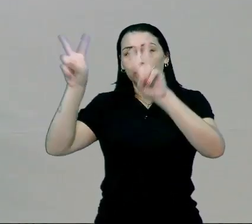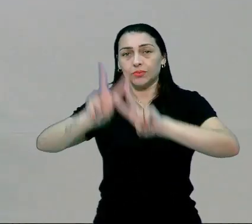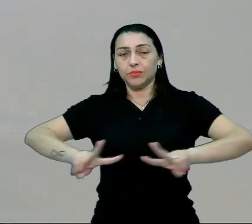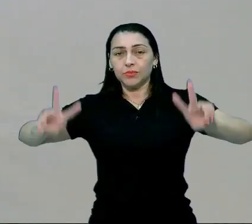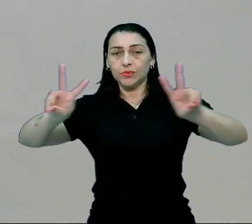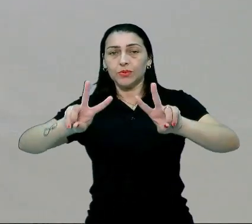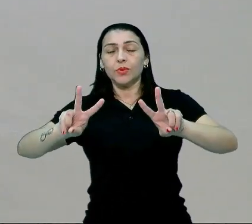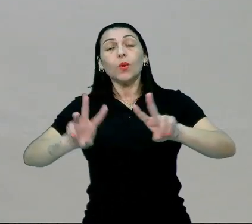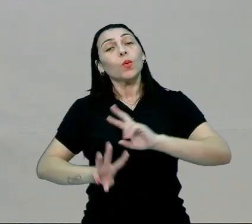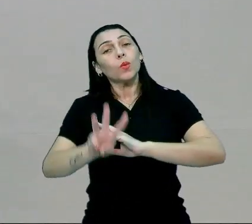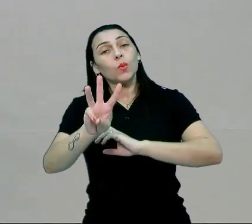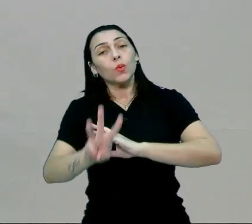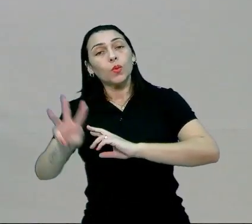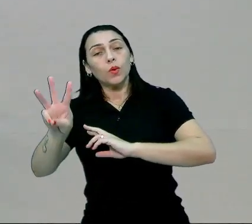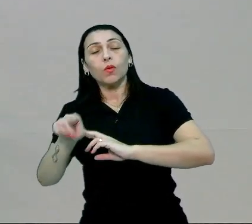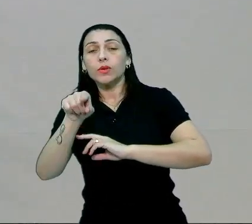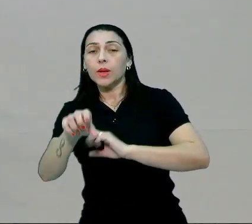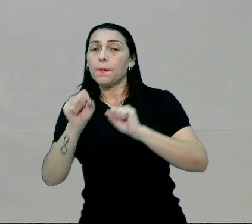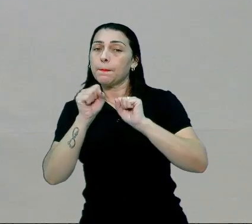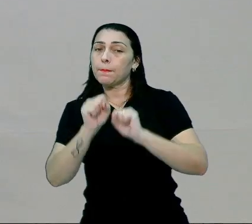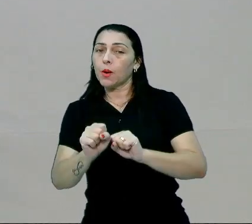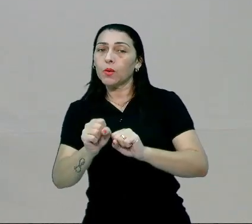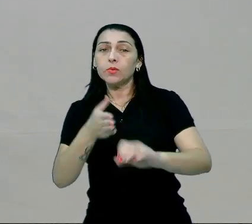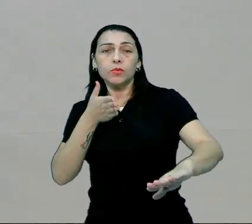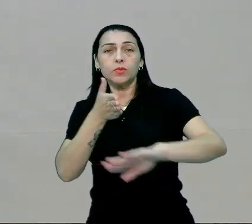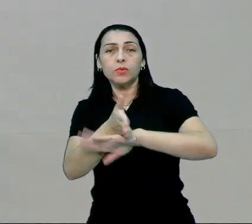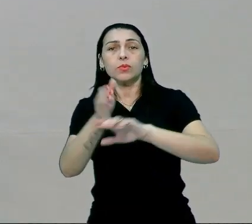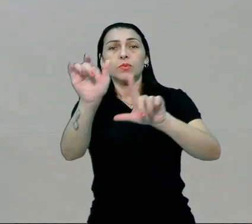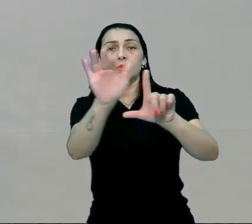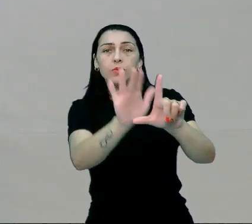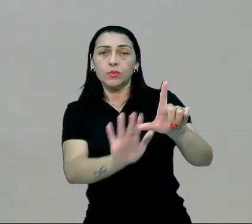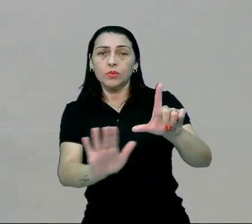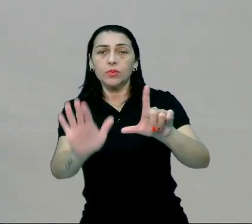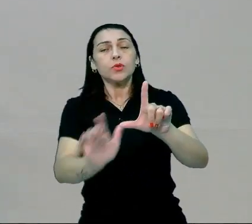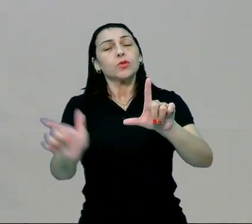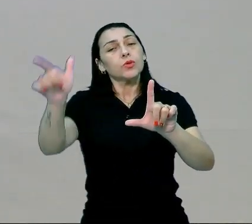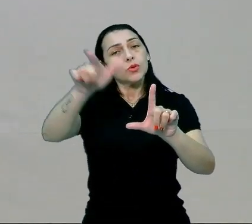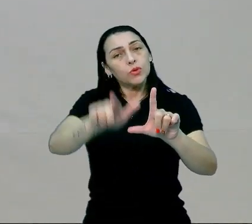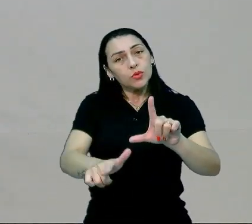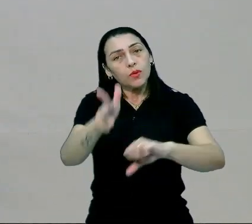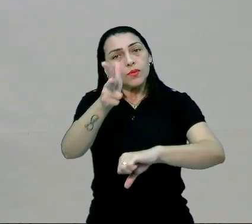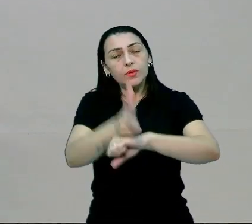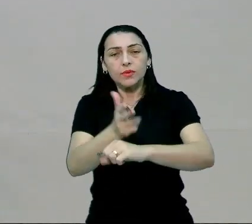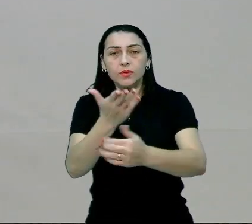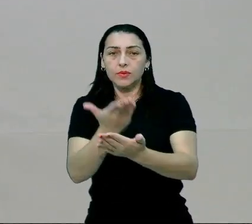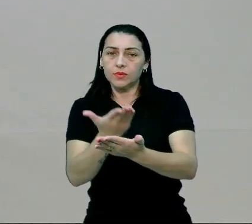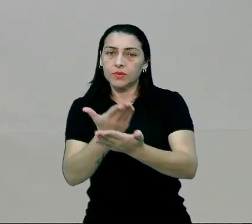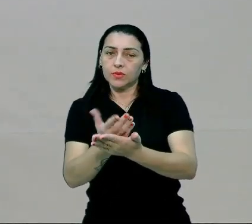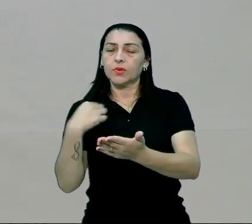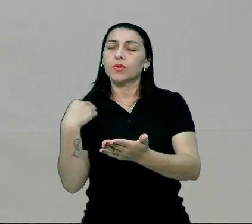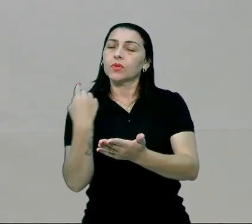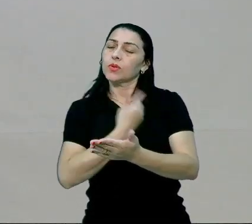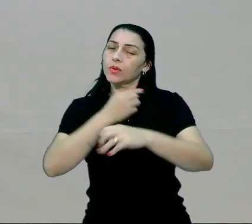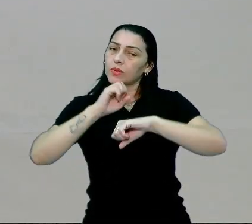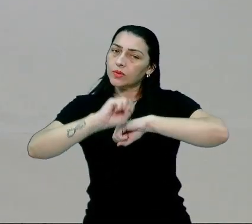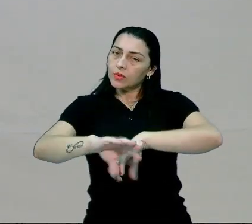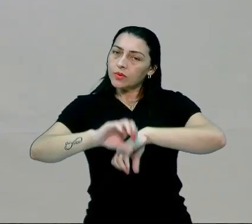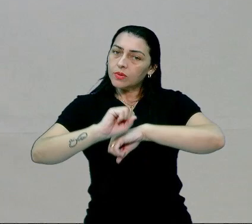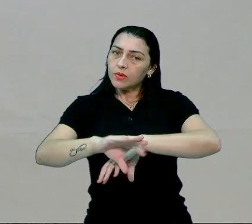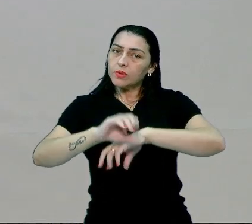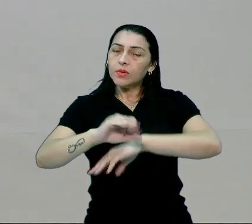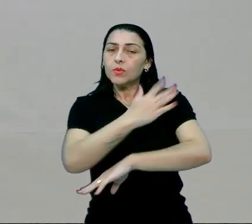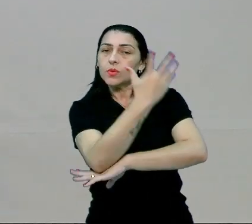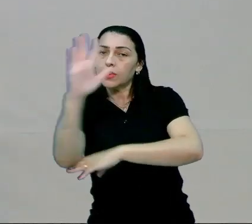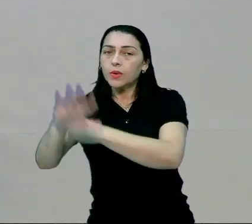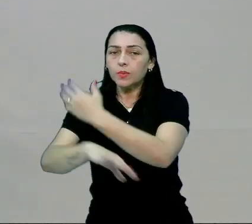visualizando o link em que você pode estar acessando novamente esta videoaula em que nós tratamos a respeito